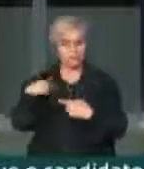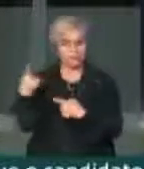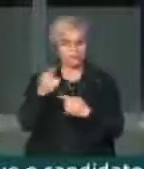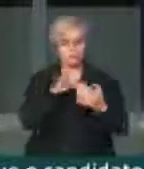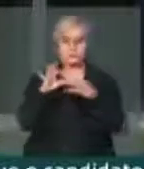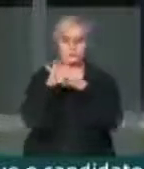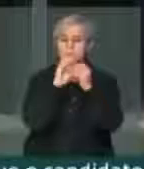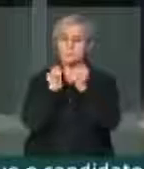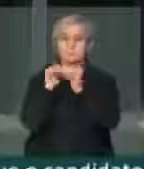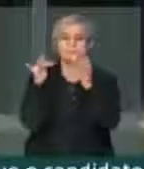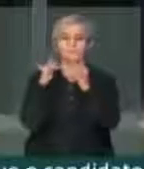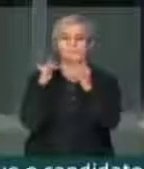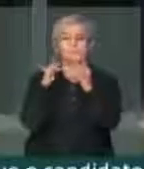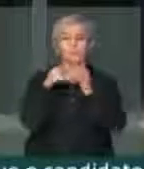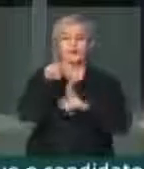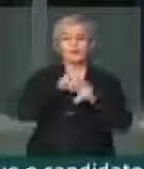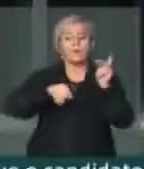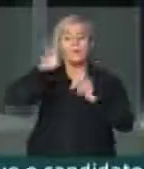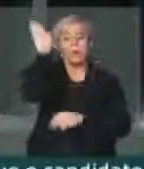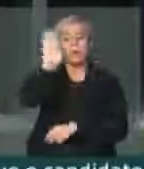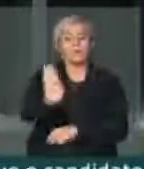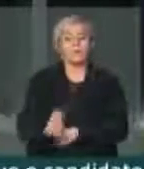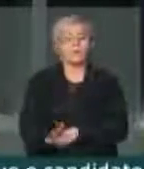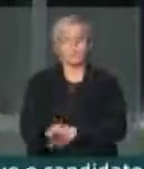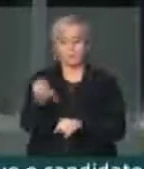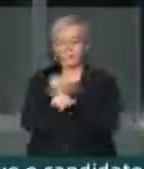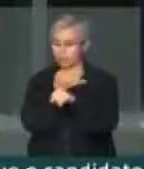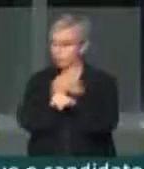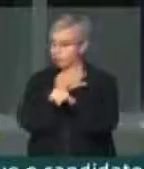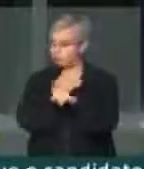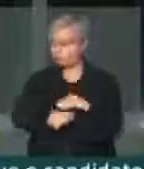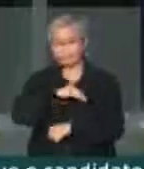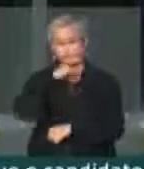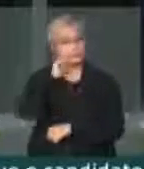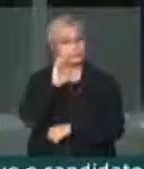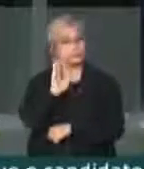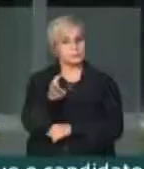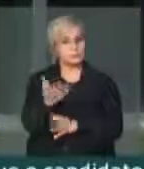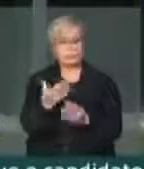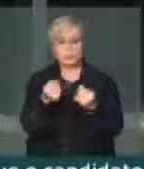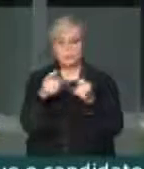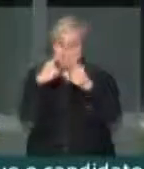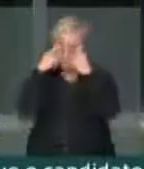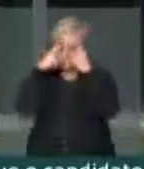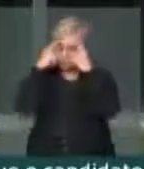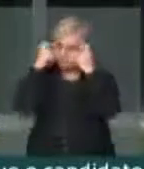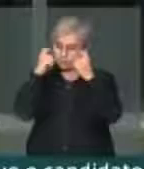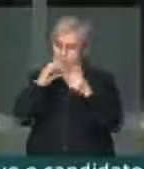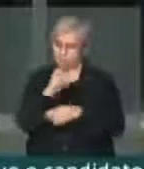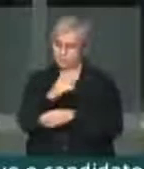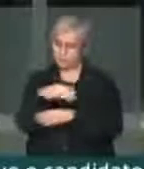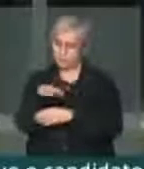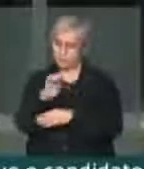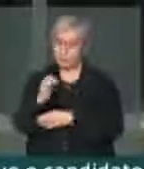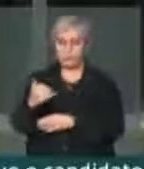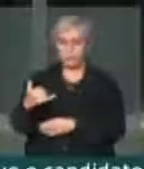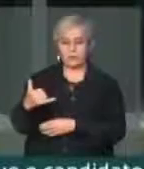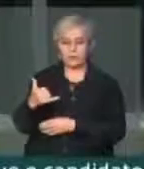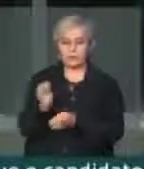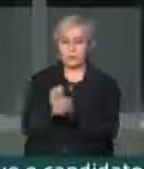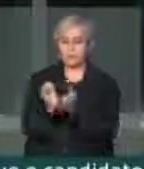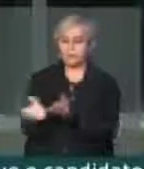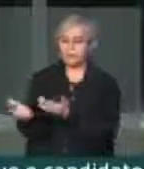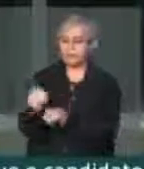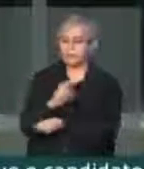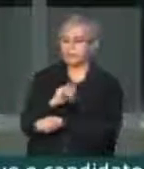sintonia com o que deseja o povo brasileiro, que não aguenta mais tanta violência e tanto crime produzido por esses menores de 6 anos, que,